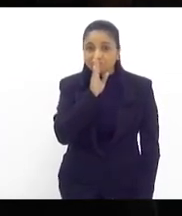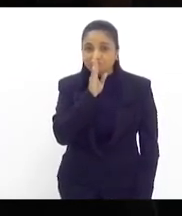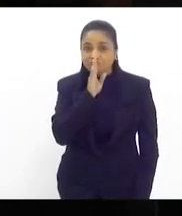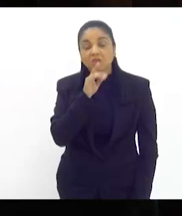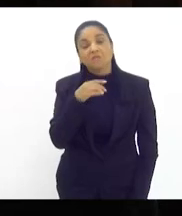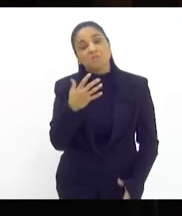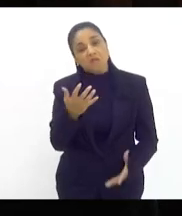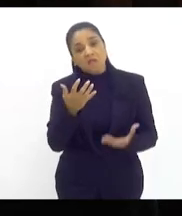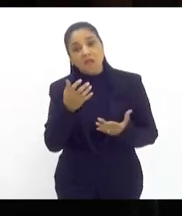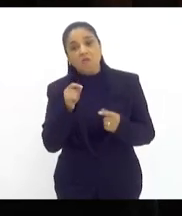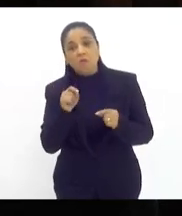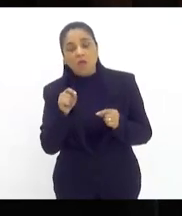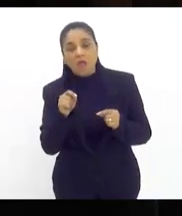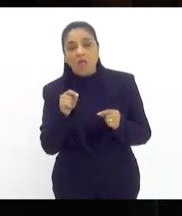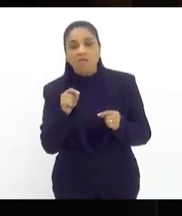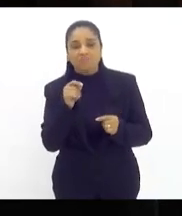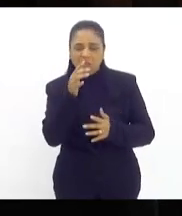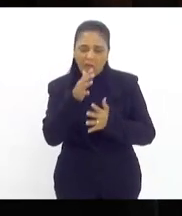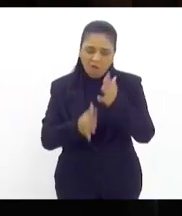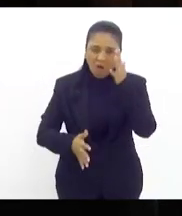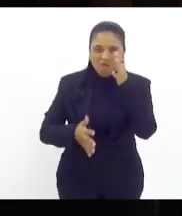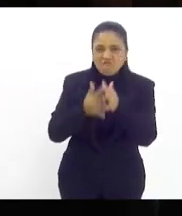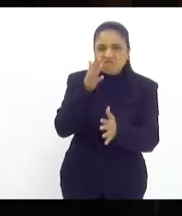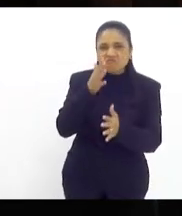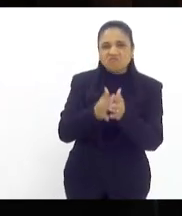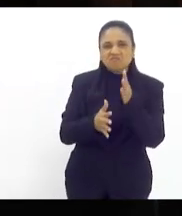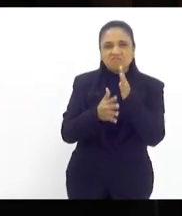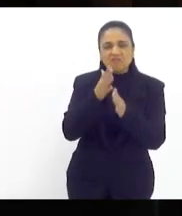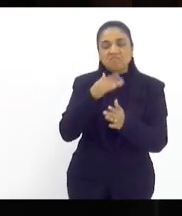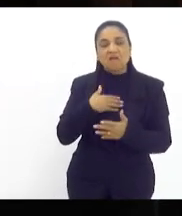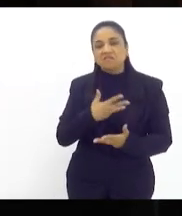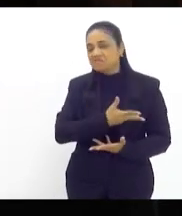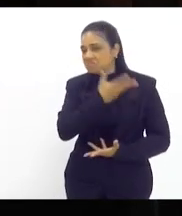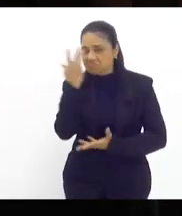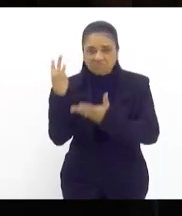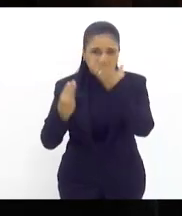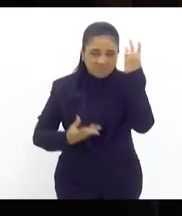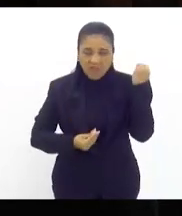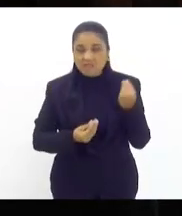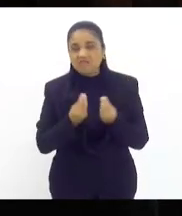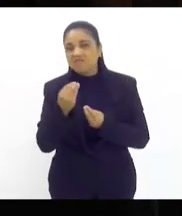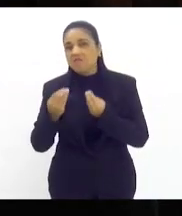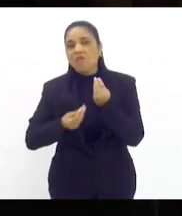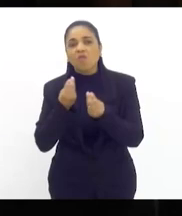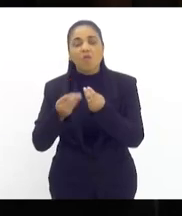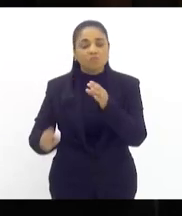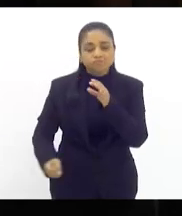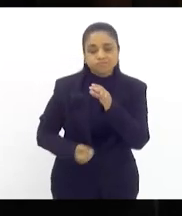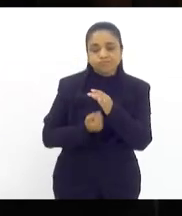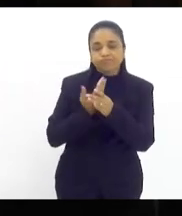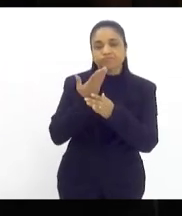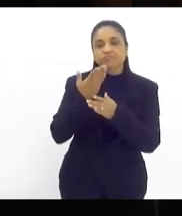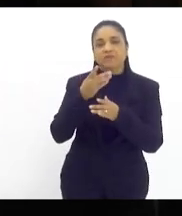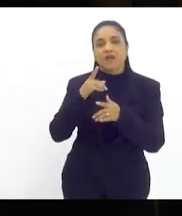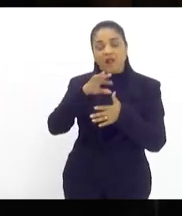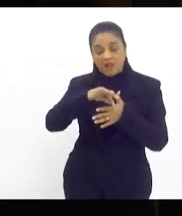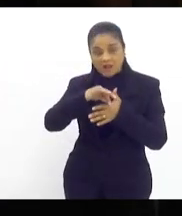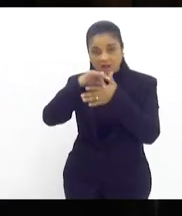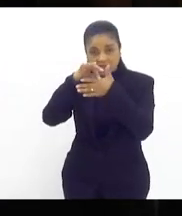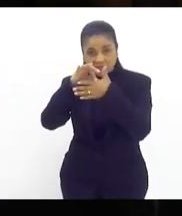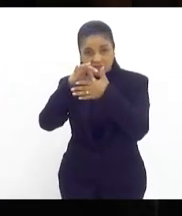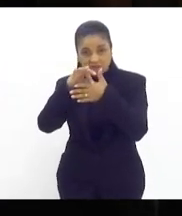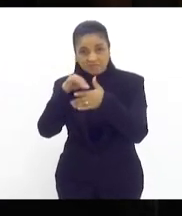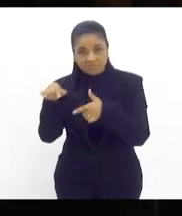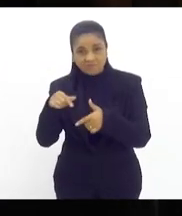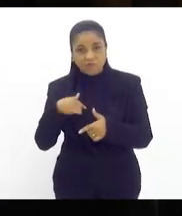oba-oba esse mimimi mas esquecem as suas próprias essências aquele que é o líder que é detentor de uma milícia armada